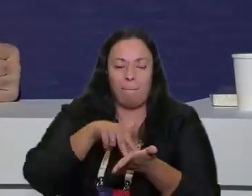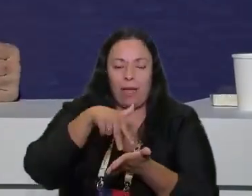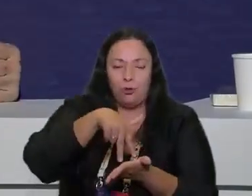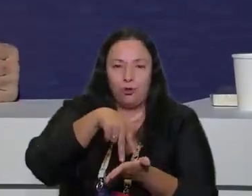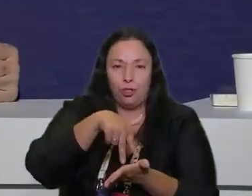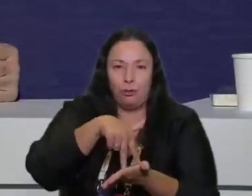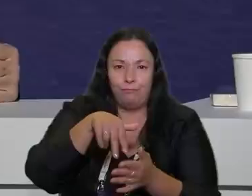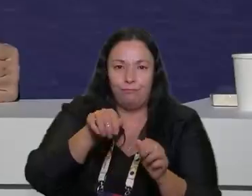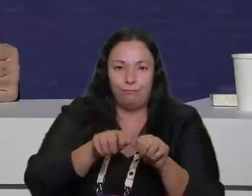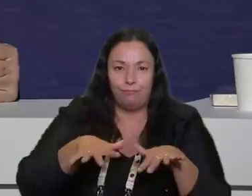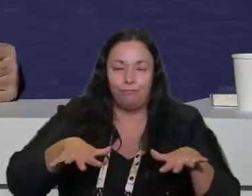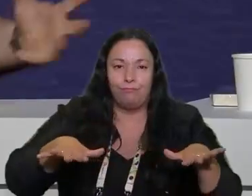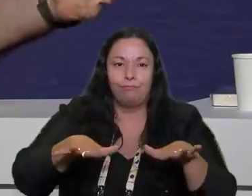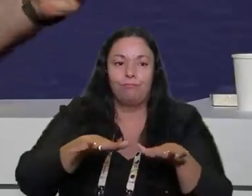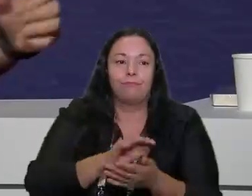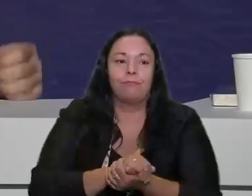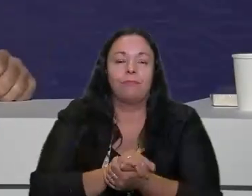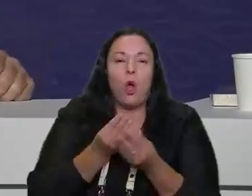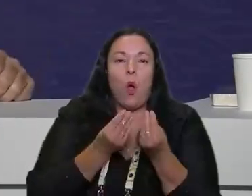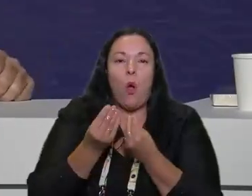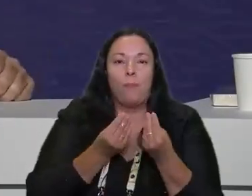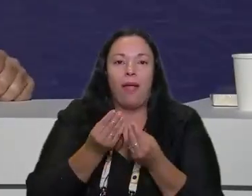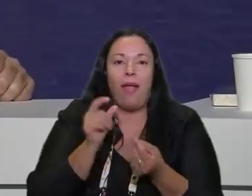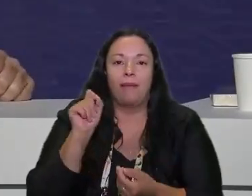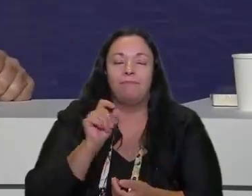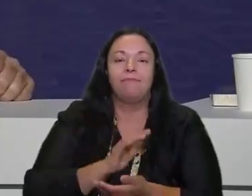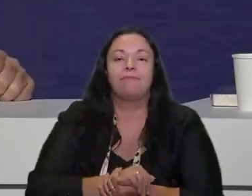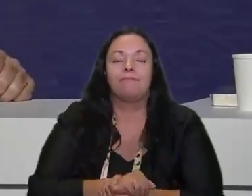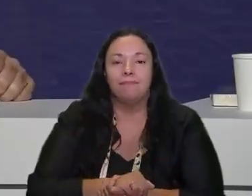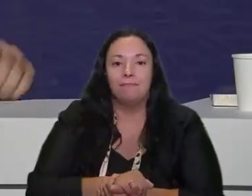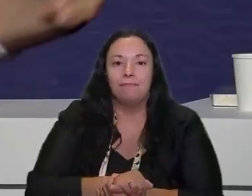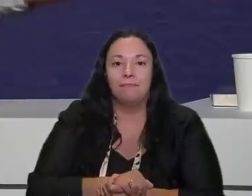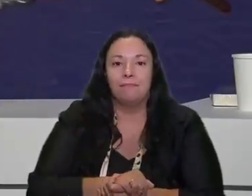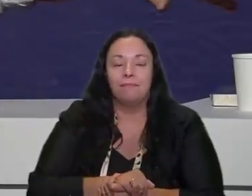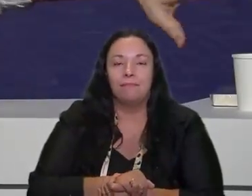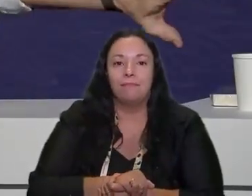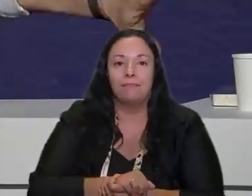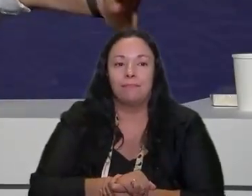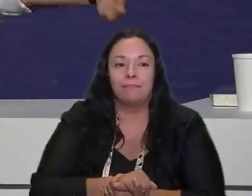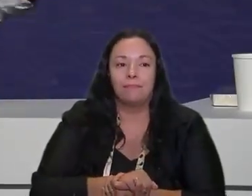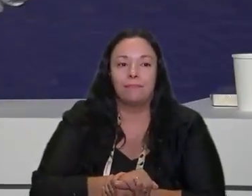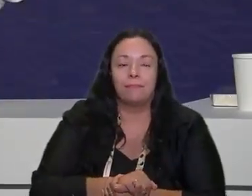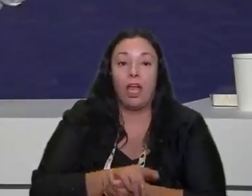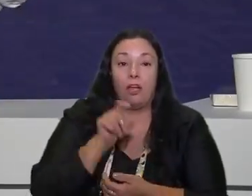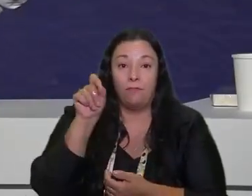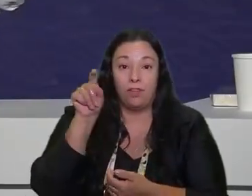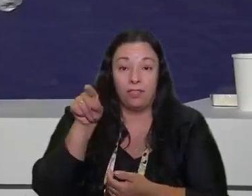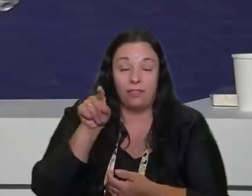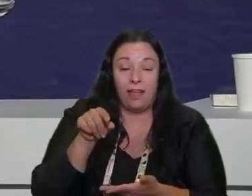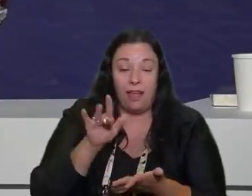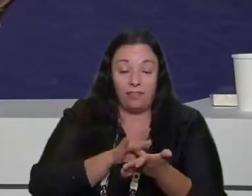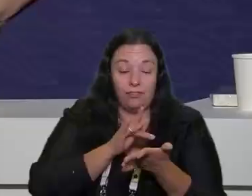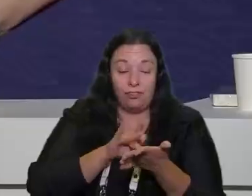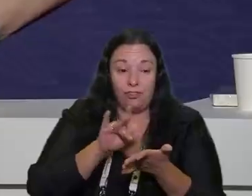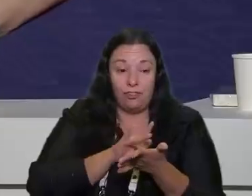Como é que é isso? Porque você é digital Eu sou de origem,